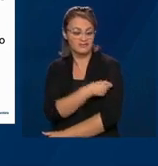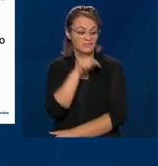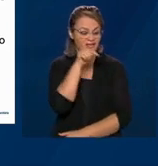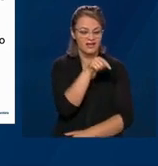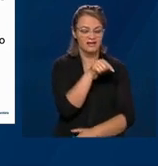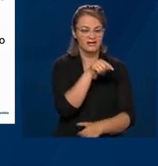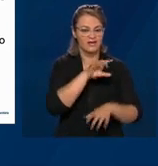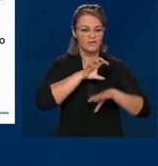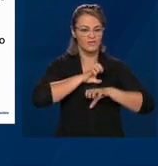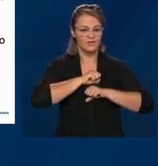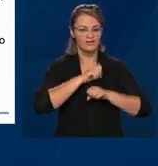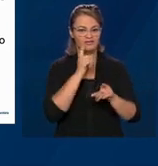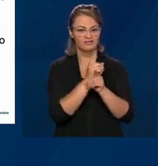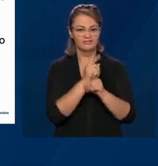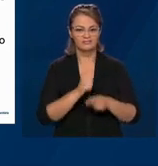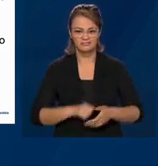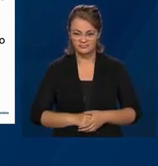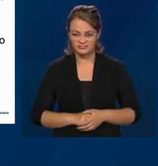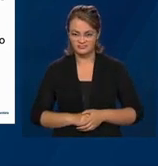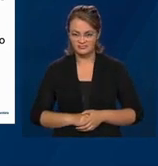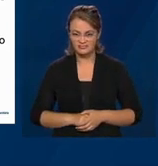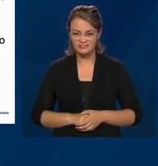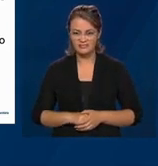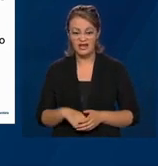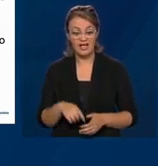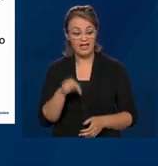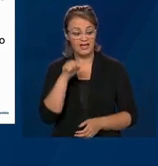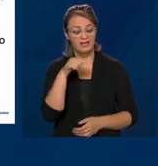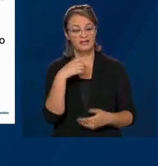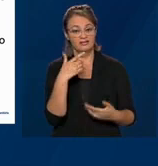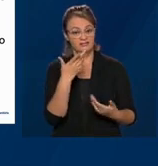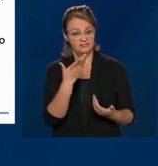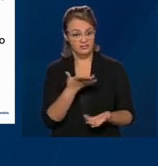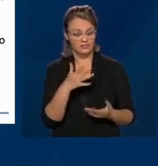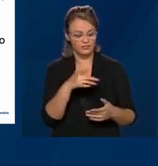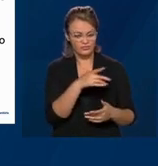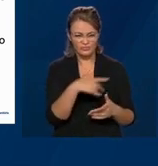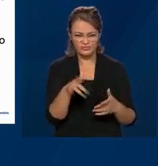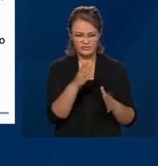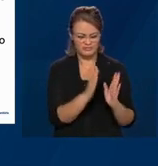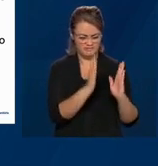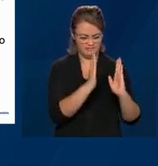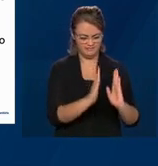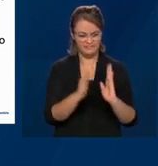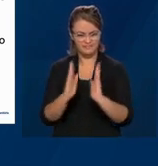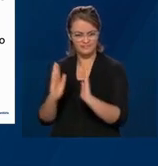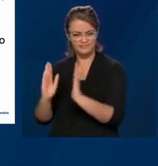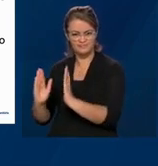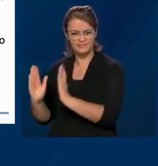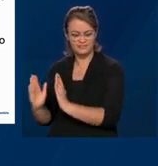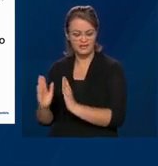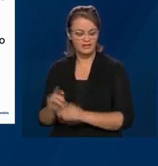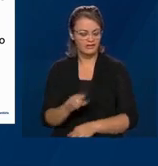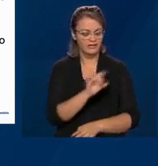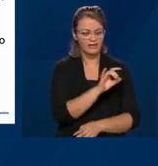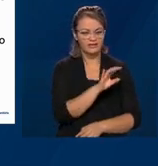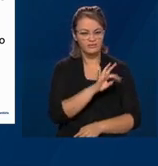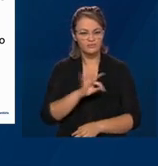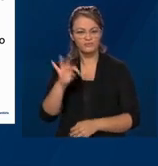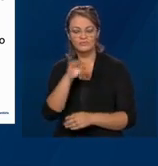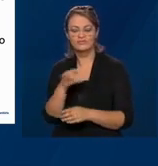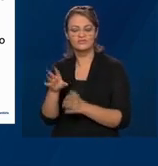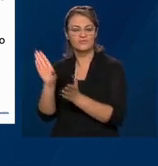inativado. Toda essa etapa foi feita também no desenvolvimento em